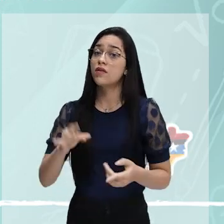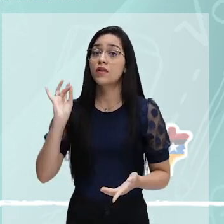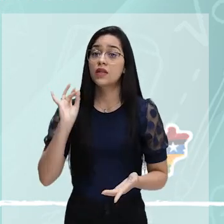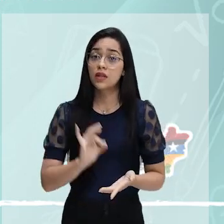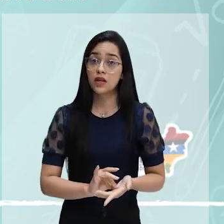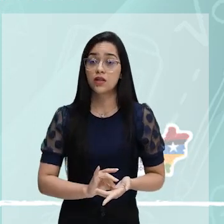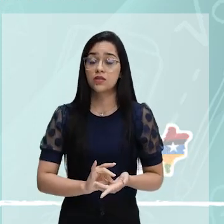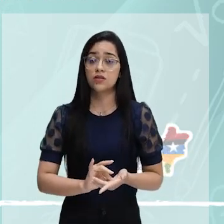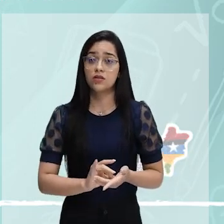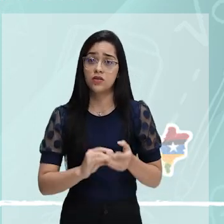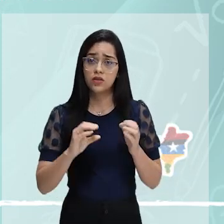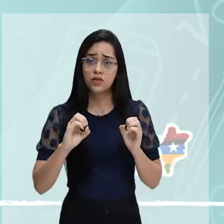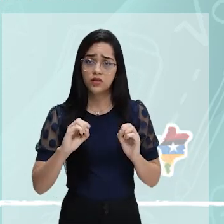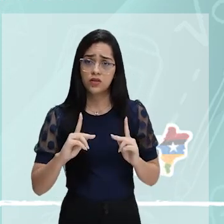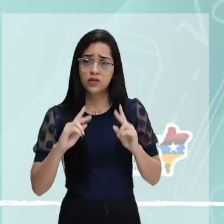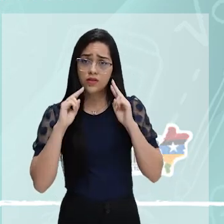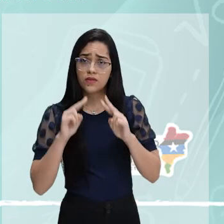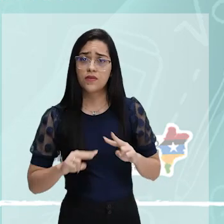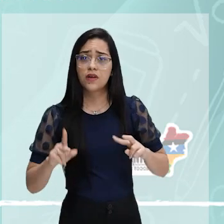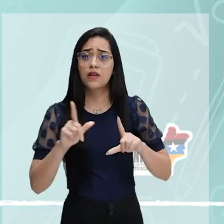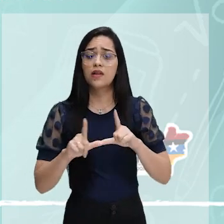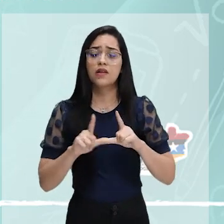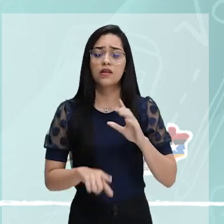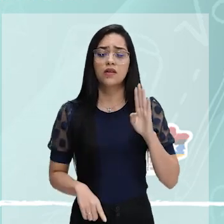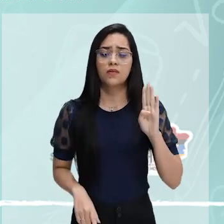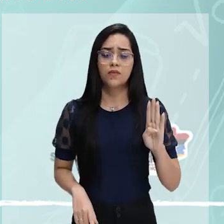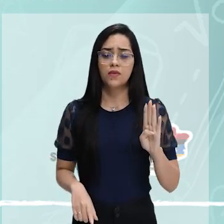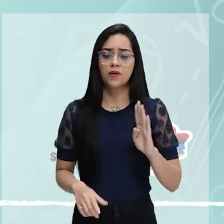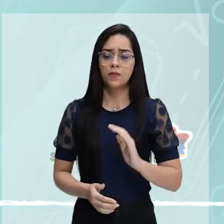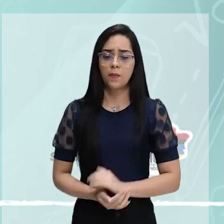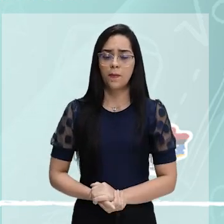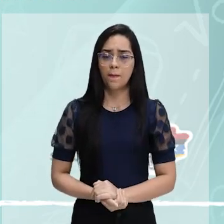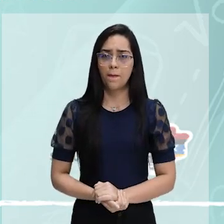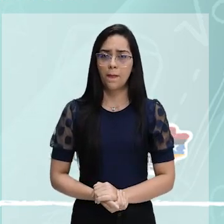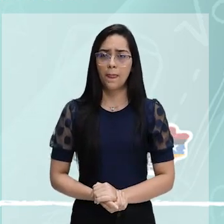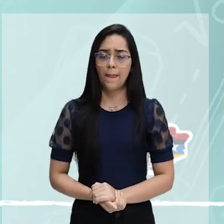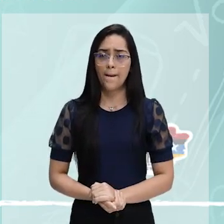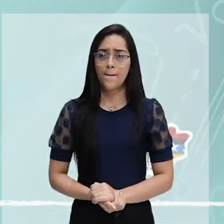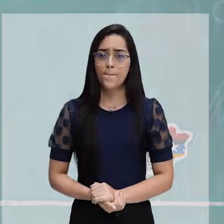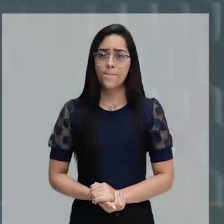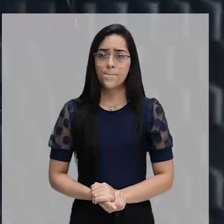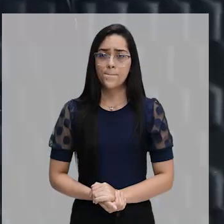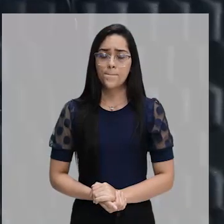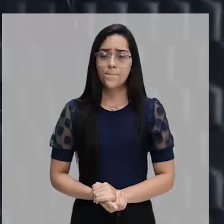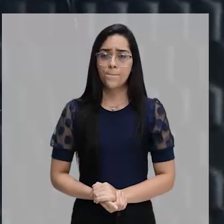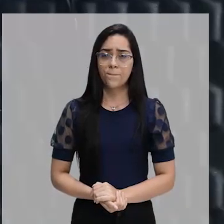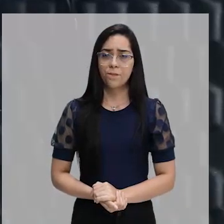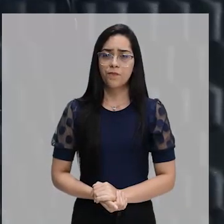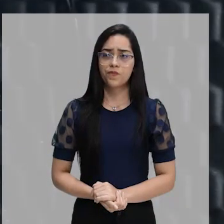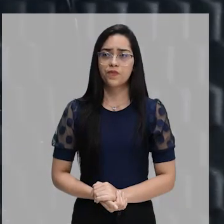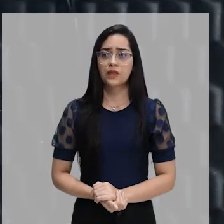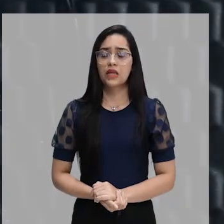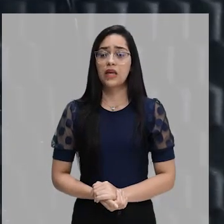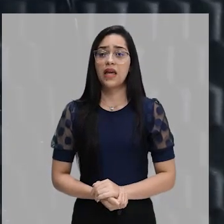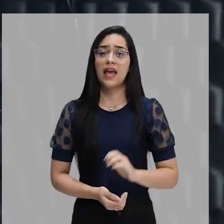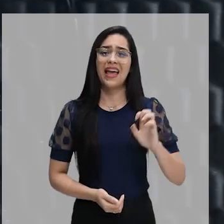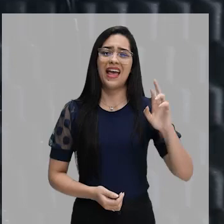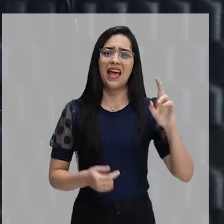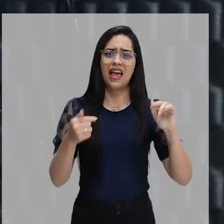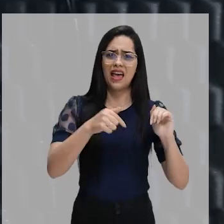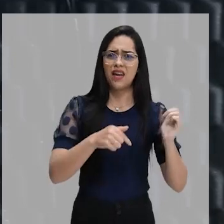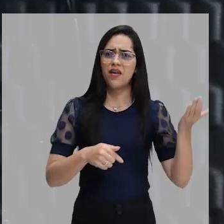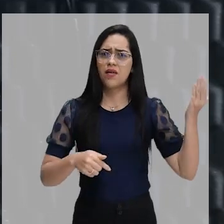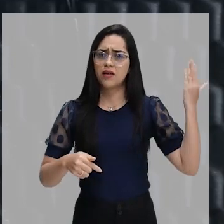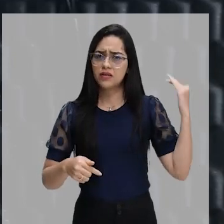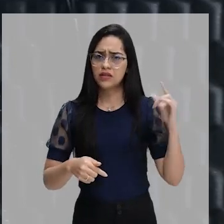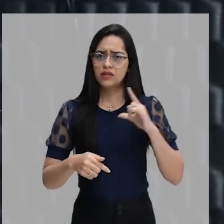real. Tá bom? Ó, letra B, ó. Era talvez mais atrevida a criatura da nossa raça. Então, aqui quando eu digo era talvez